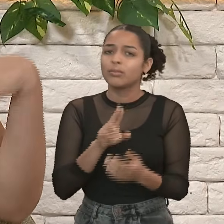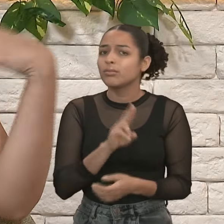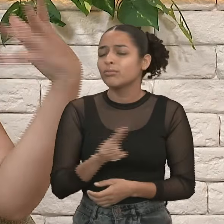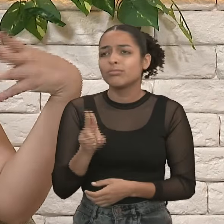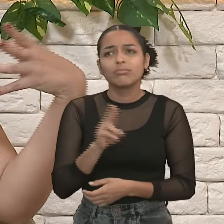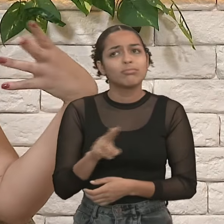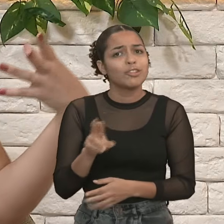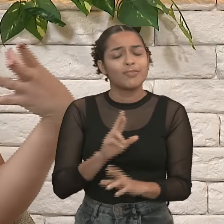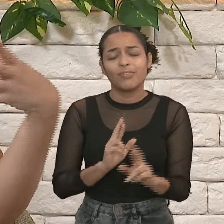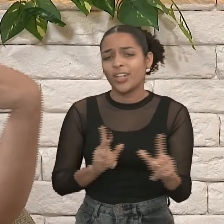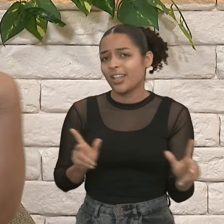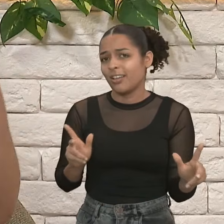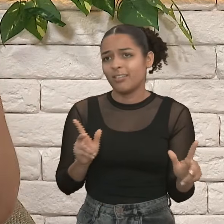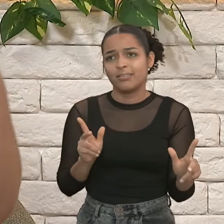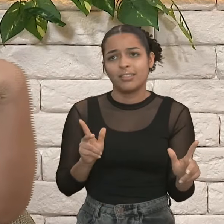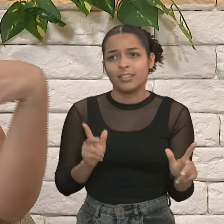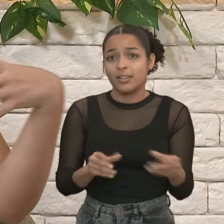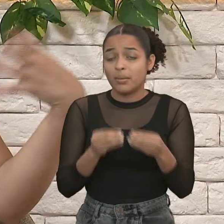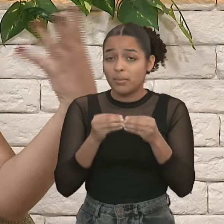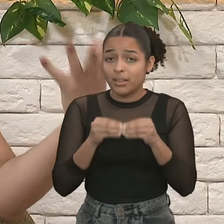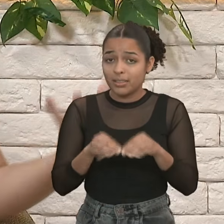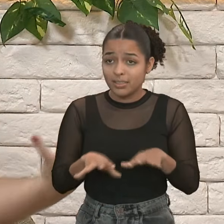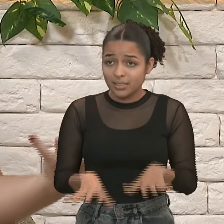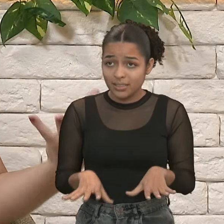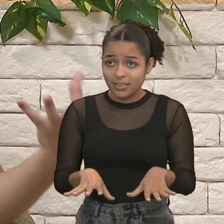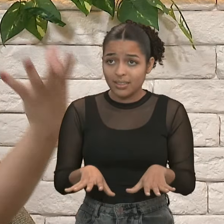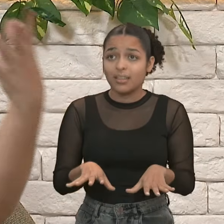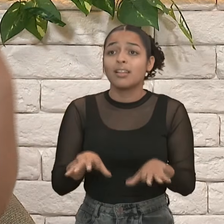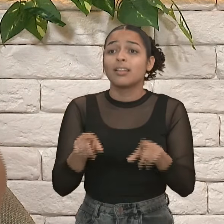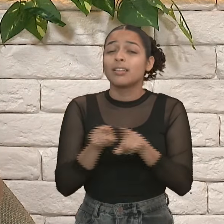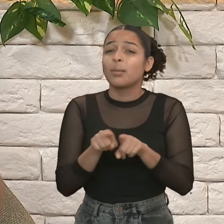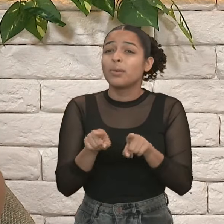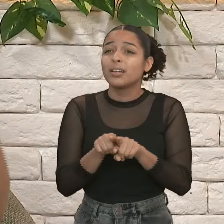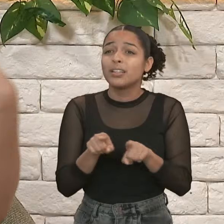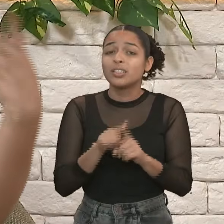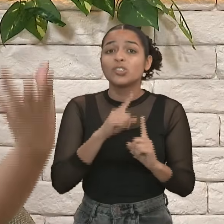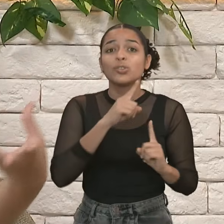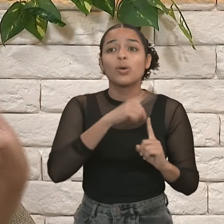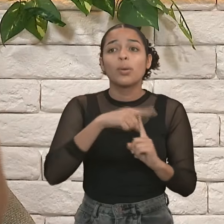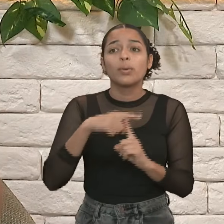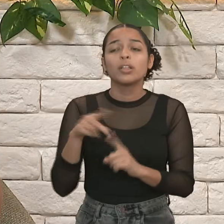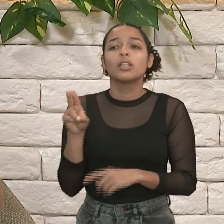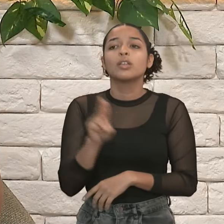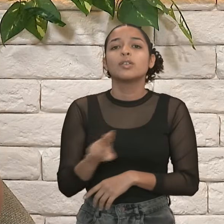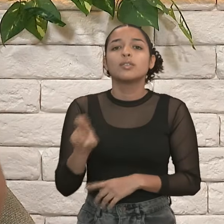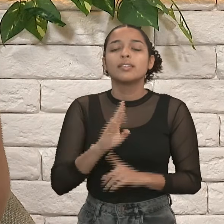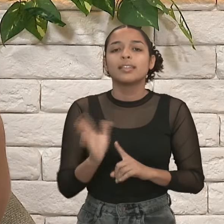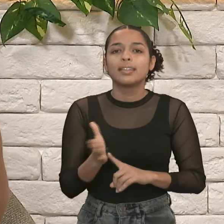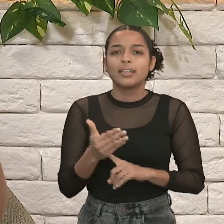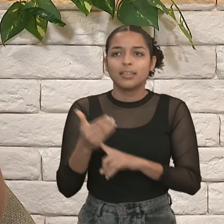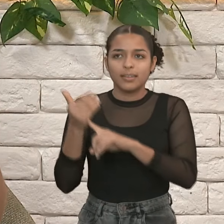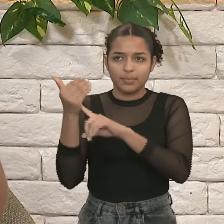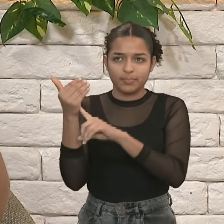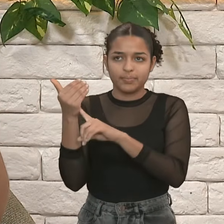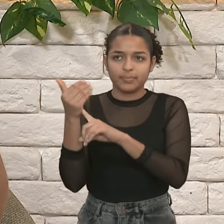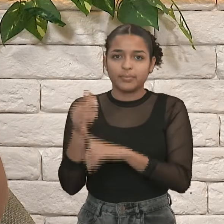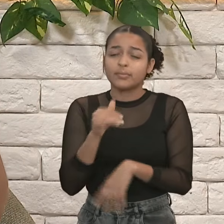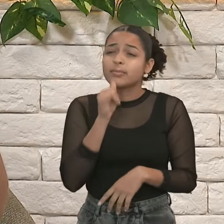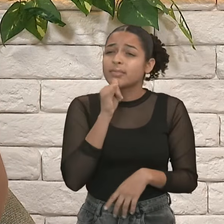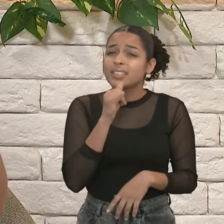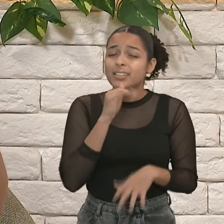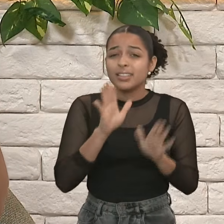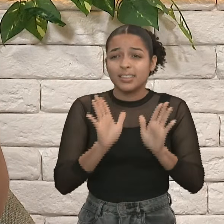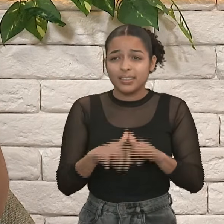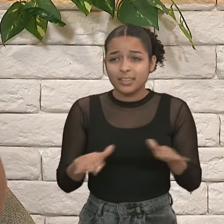falando de diferentes prejuízos, mas a gente também está falando de diferentes usos. Então, a gente tem uma criança que, por exemplo, vai usar a tela para